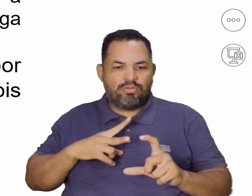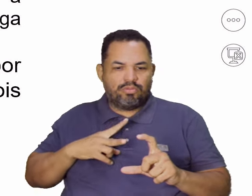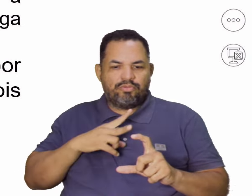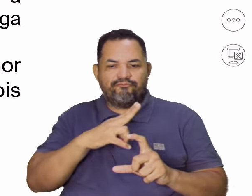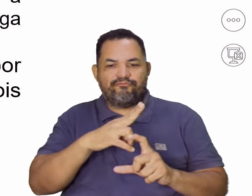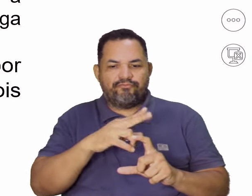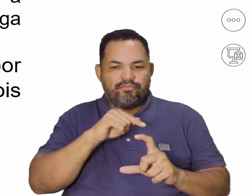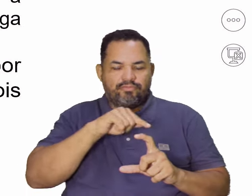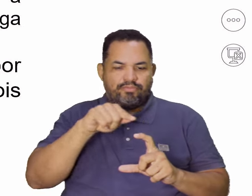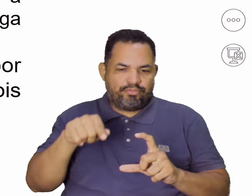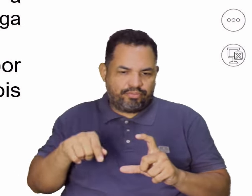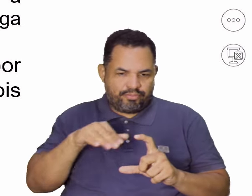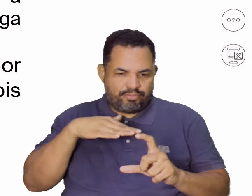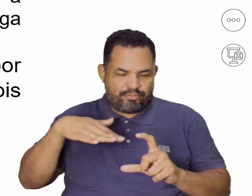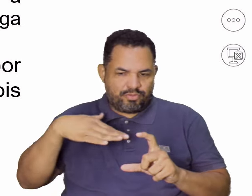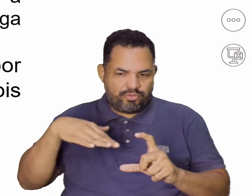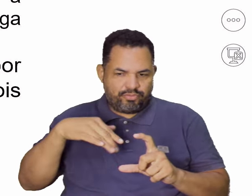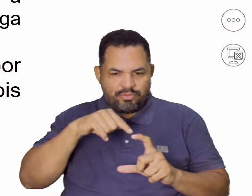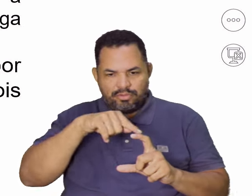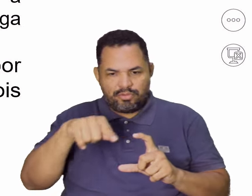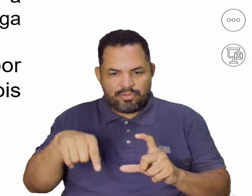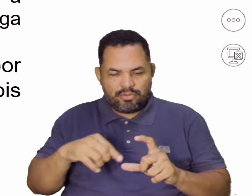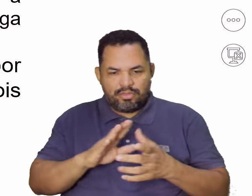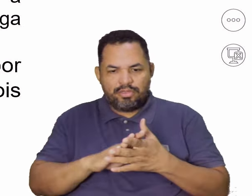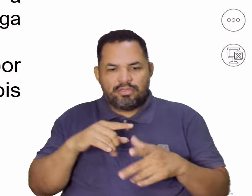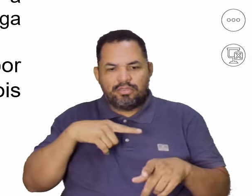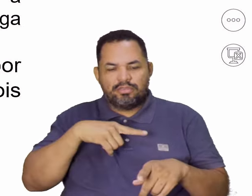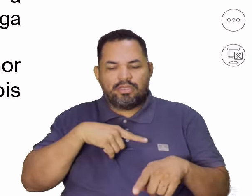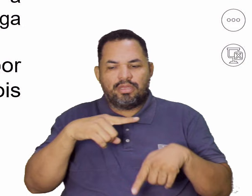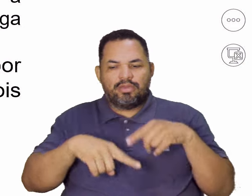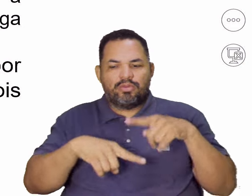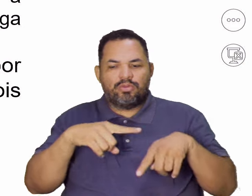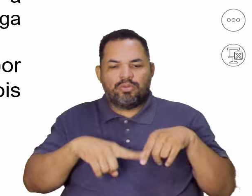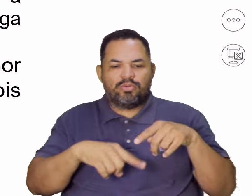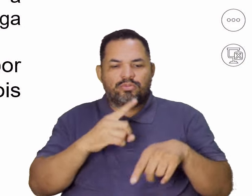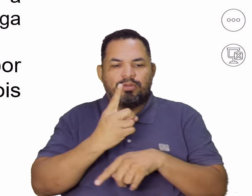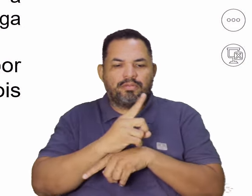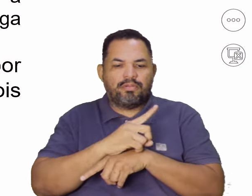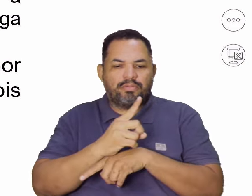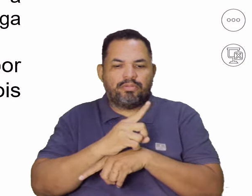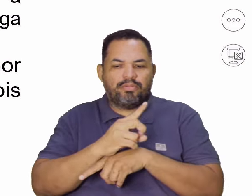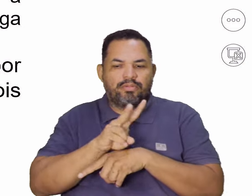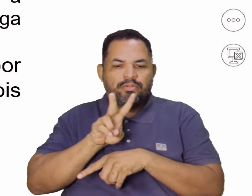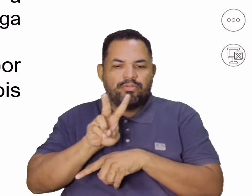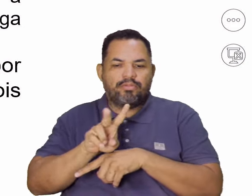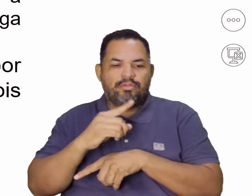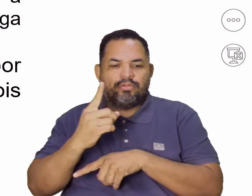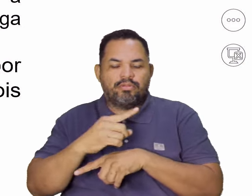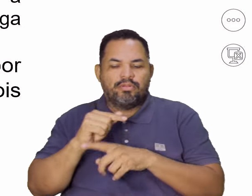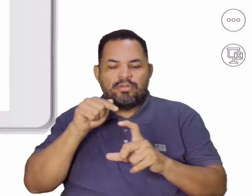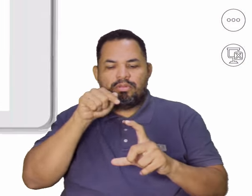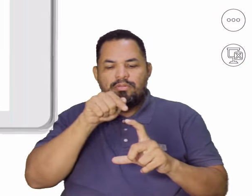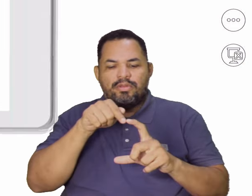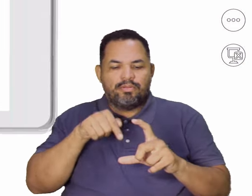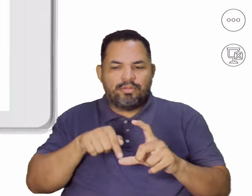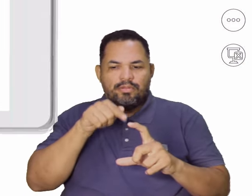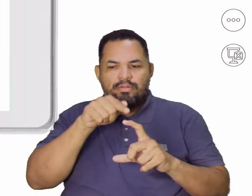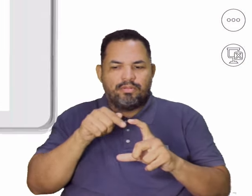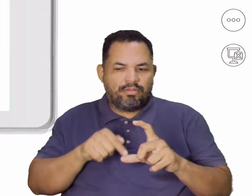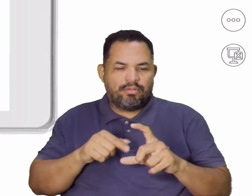eletromotriz pode ser medida por um aparelho chamado voltímetro entre dois eletrodos da